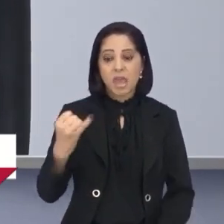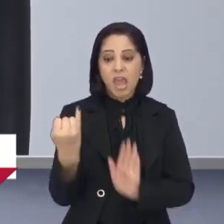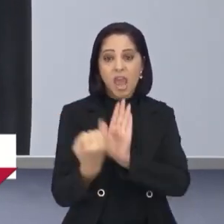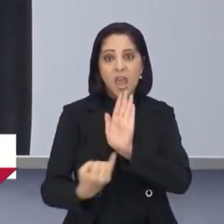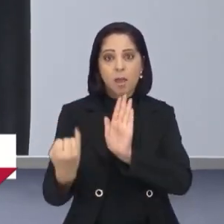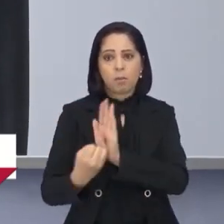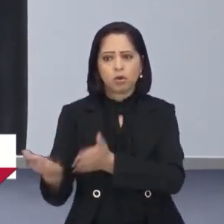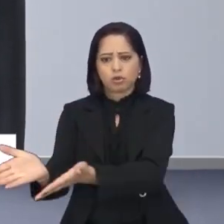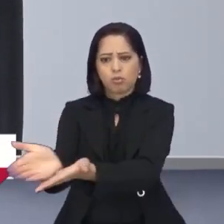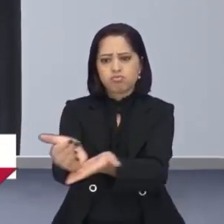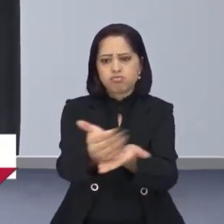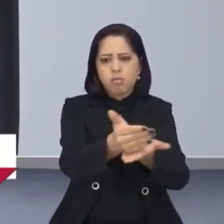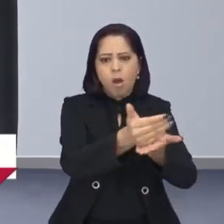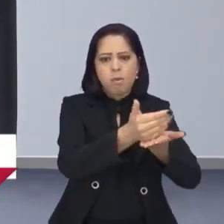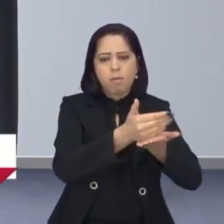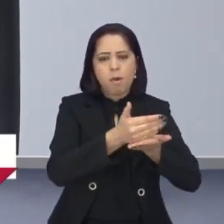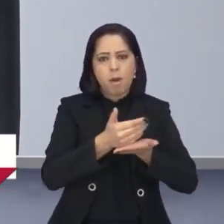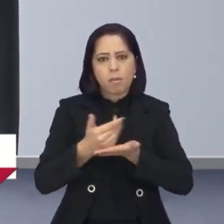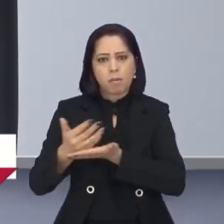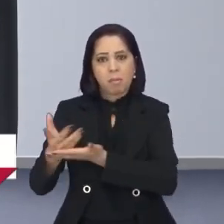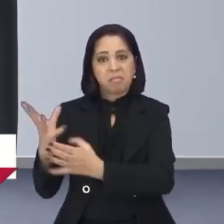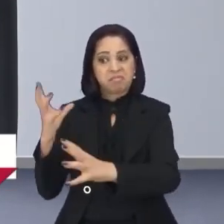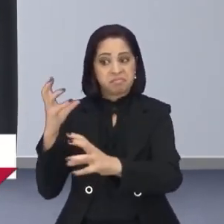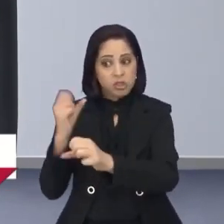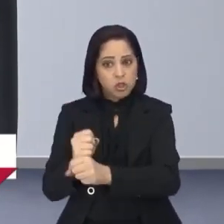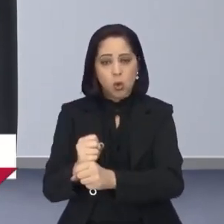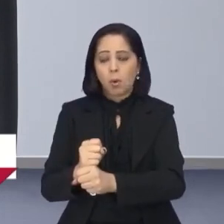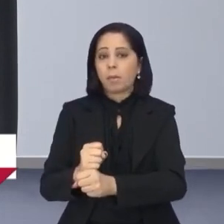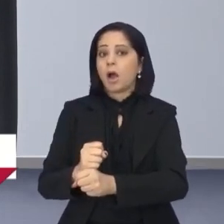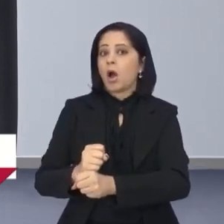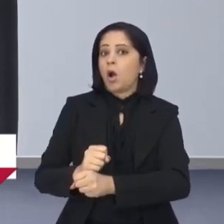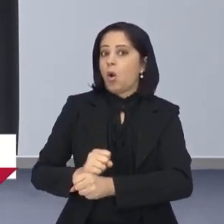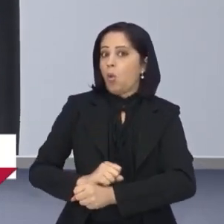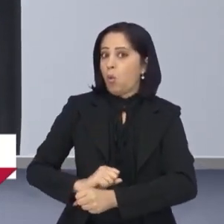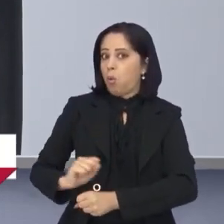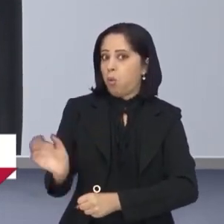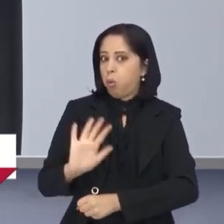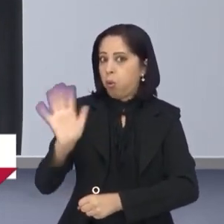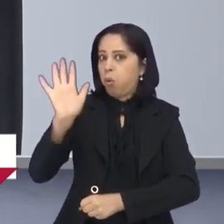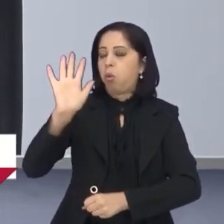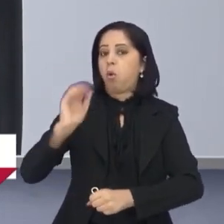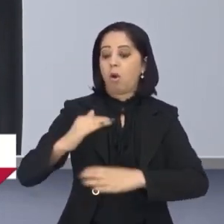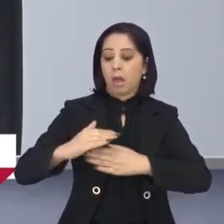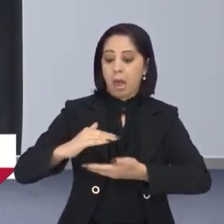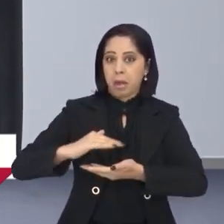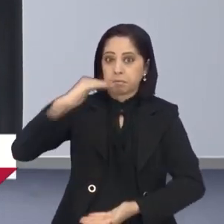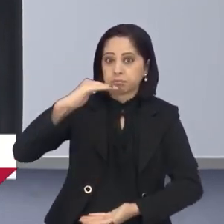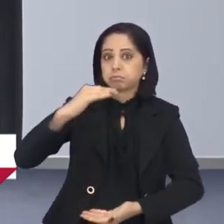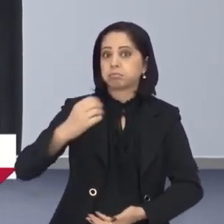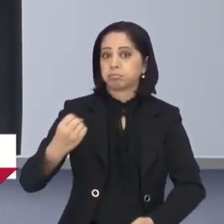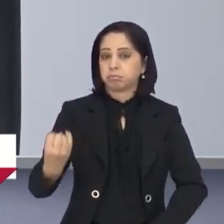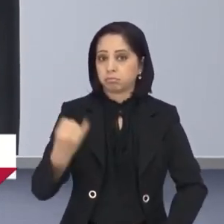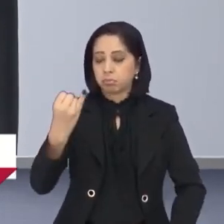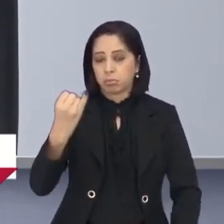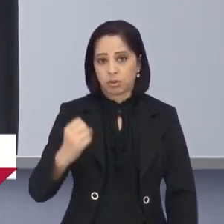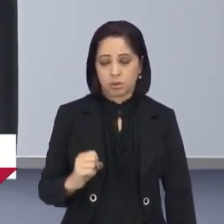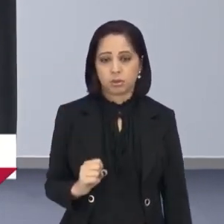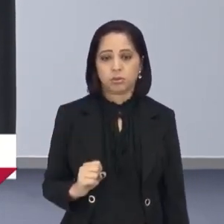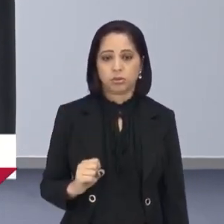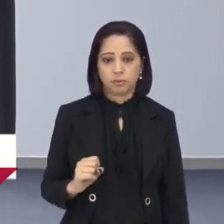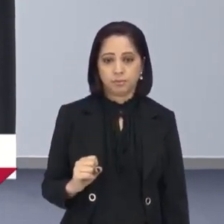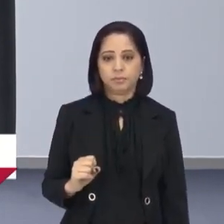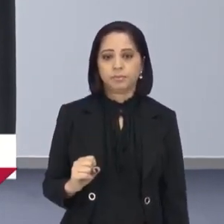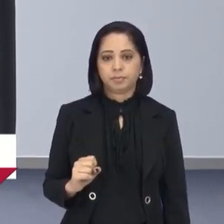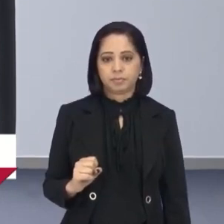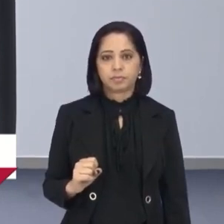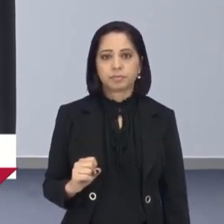arrecadação uma soma significativa uma soma importante e que reflete